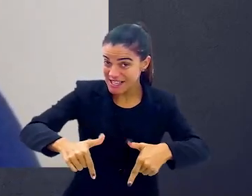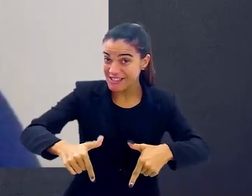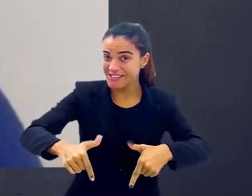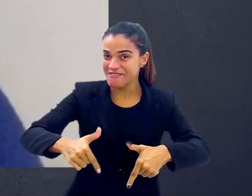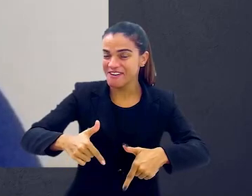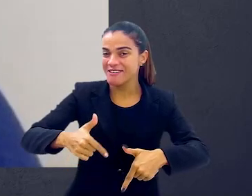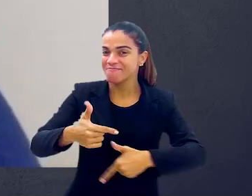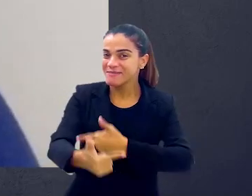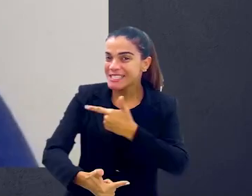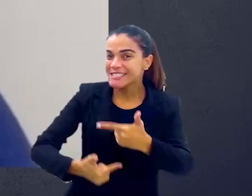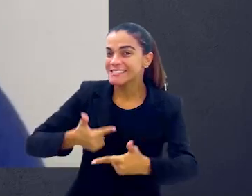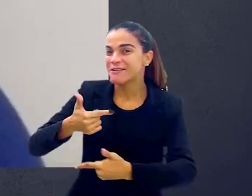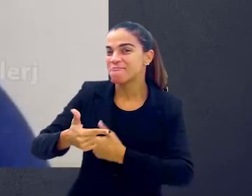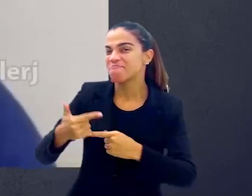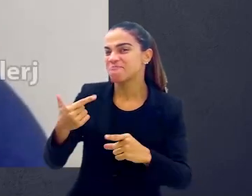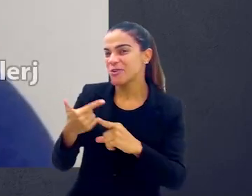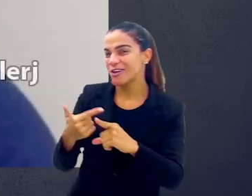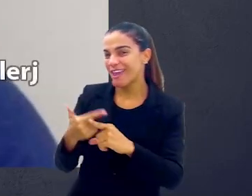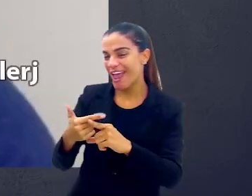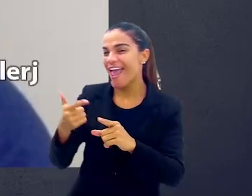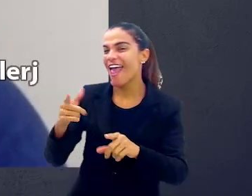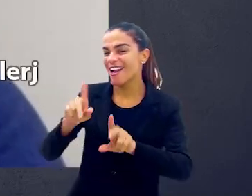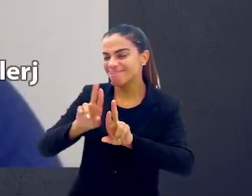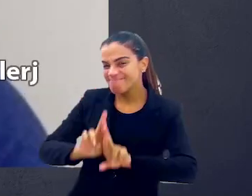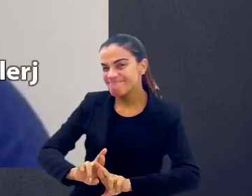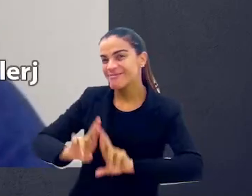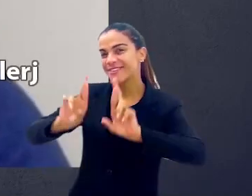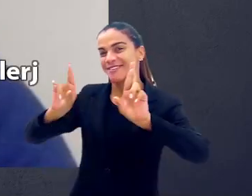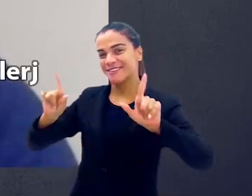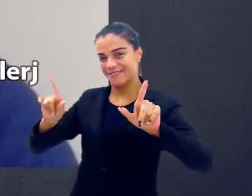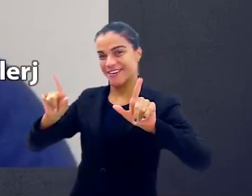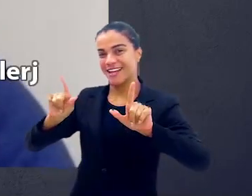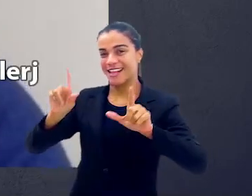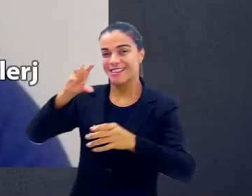saúdo essa iniciativa, porque